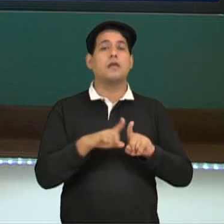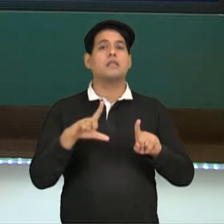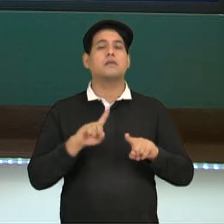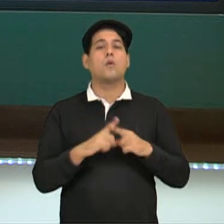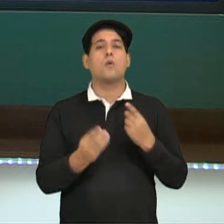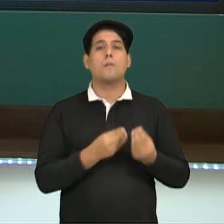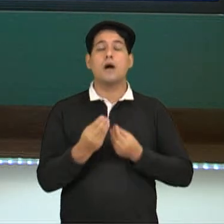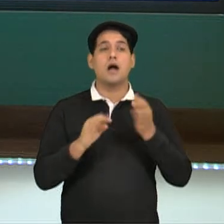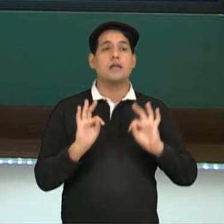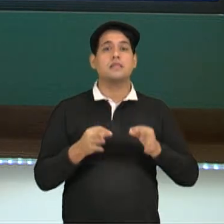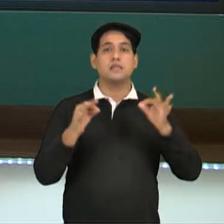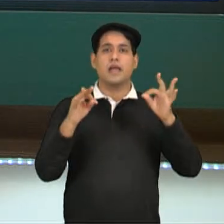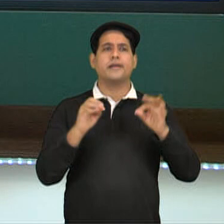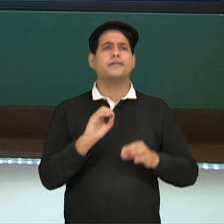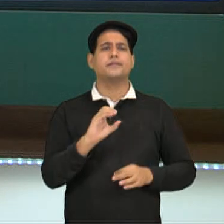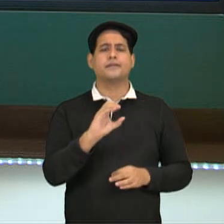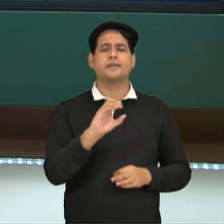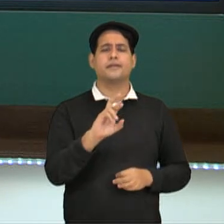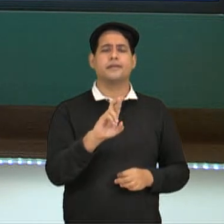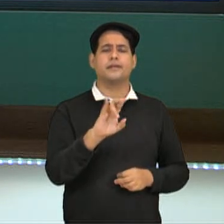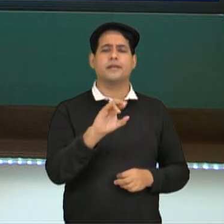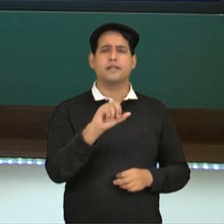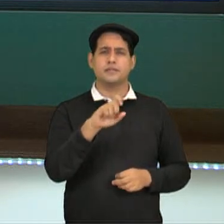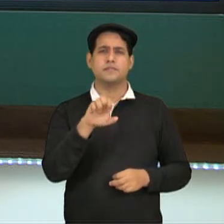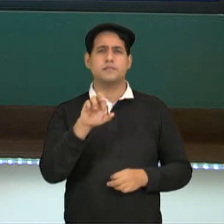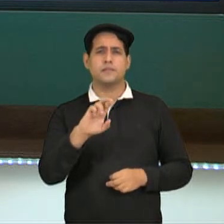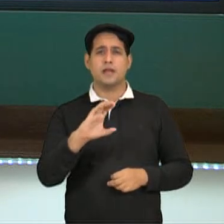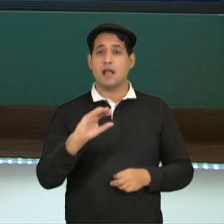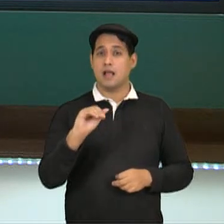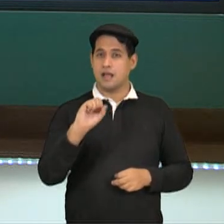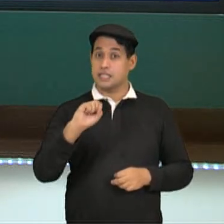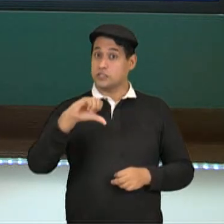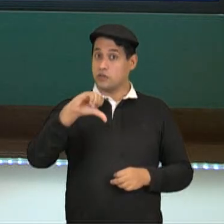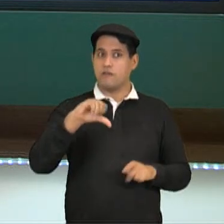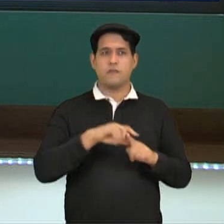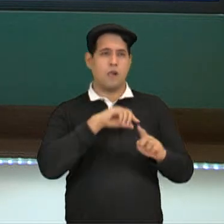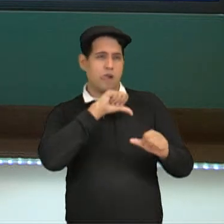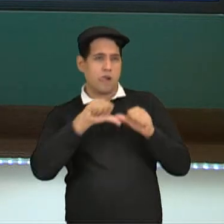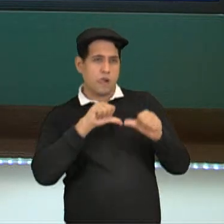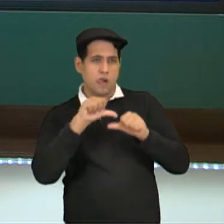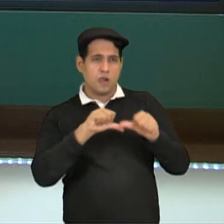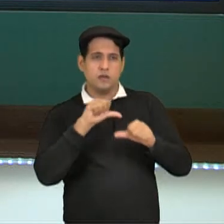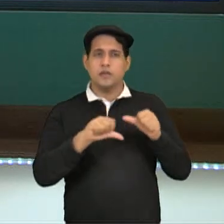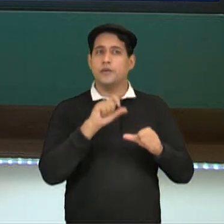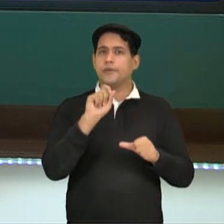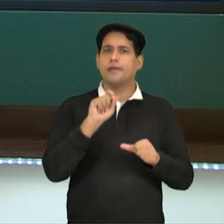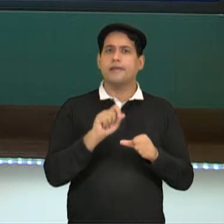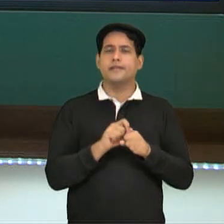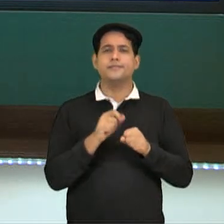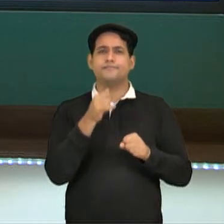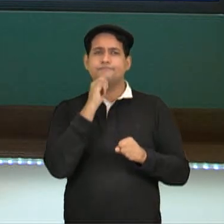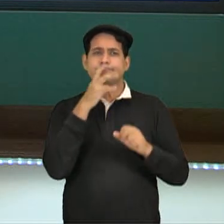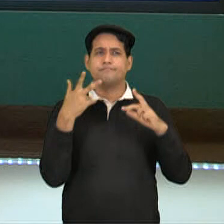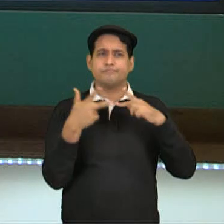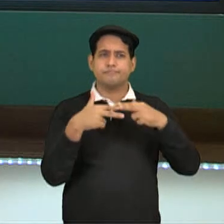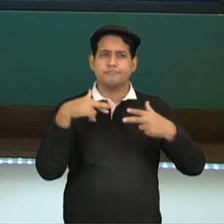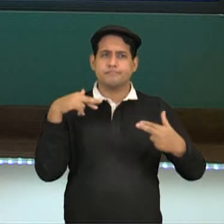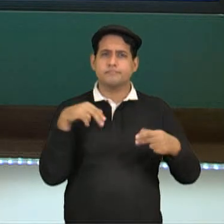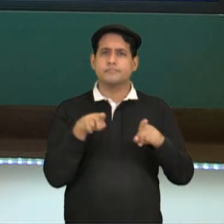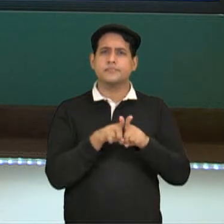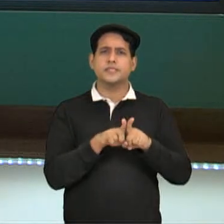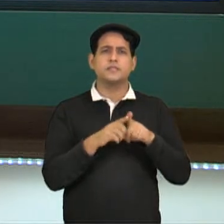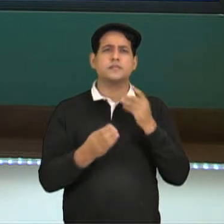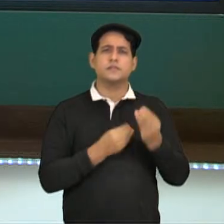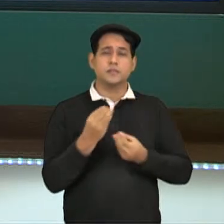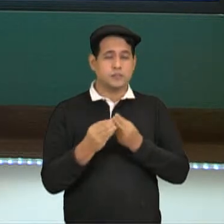usado a técnica de CRISPR-Cas9 para modificar o material genético de embriões, com a intenção de criar